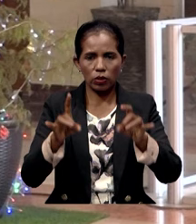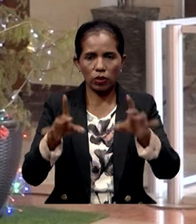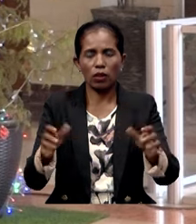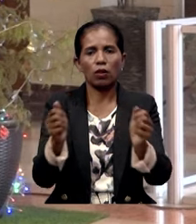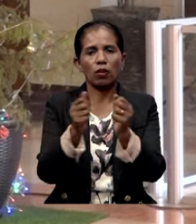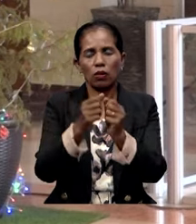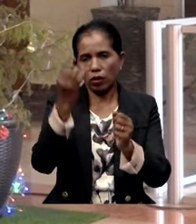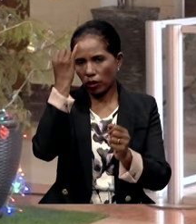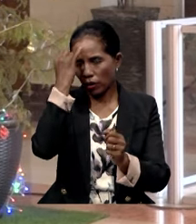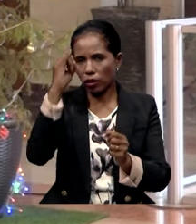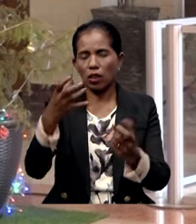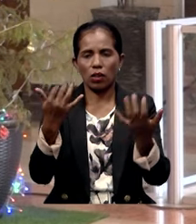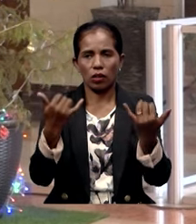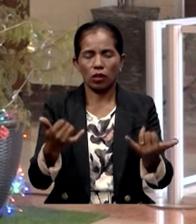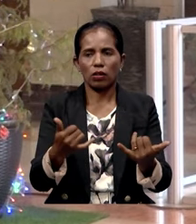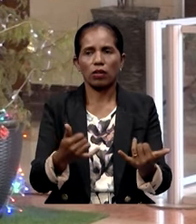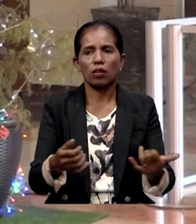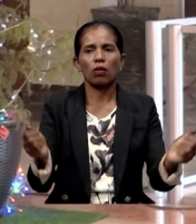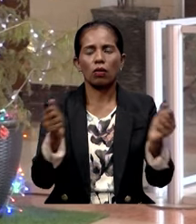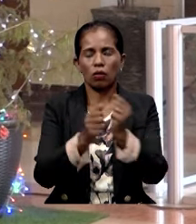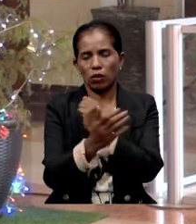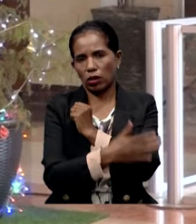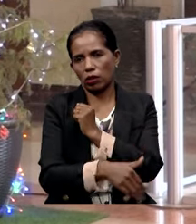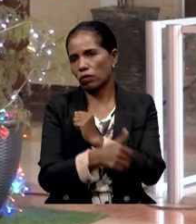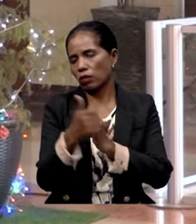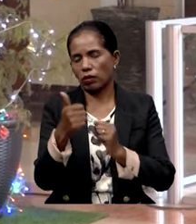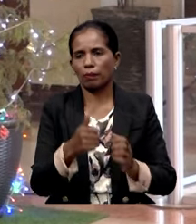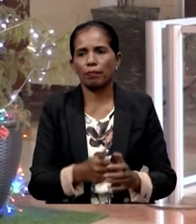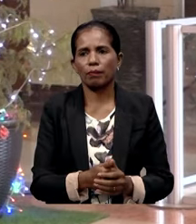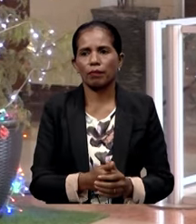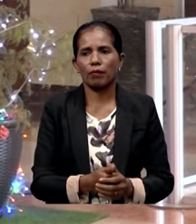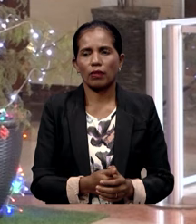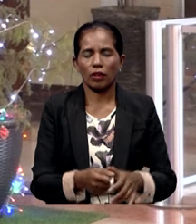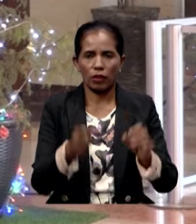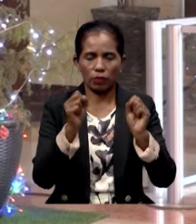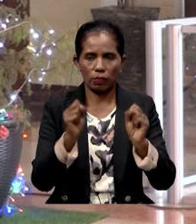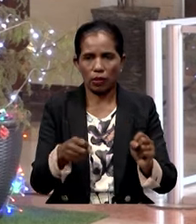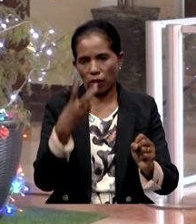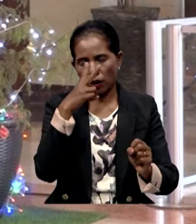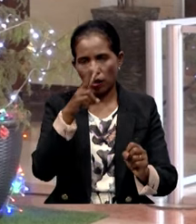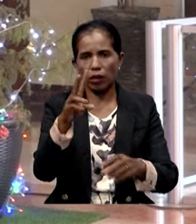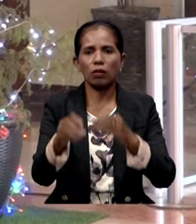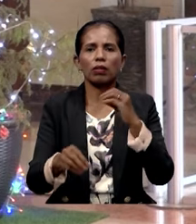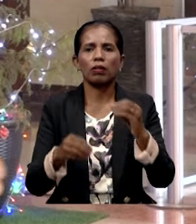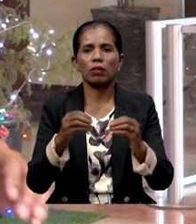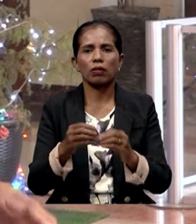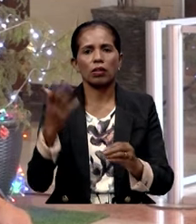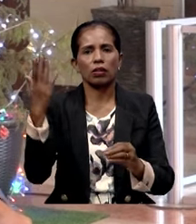na Vemaca agora, aproxima o Raiz Selecta, para Tabele, Haré, e